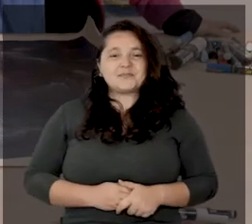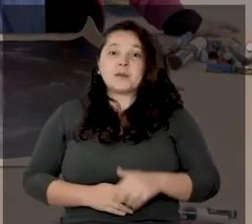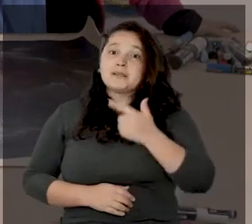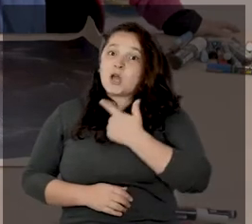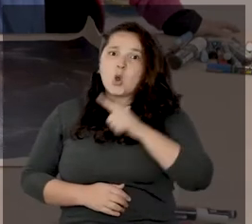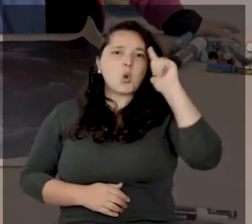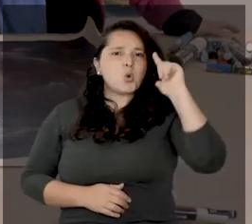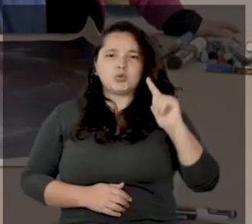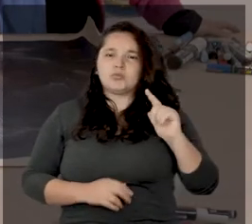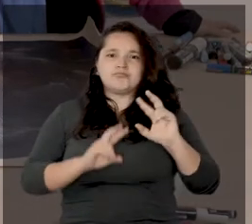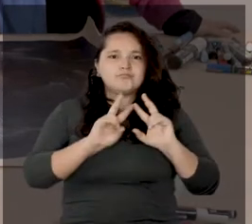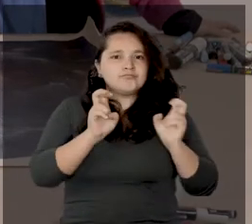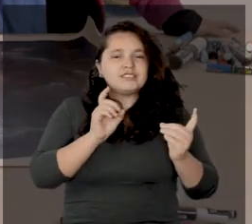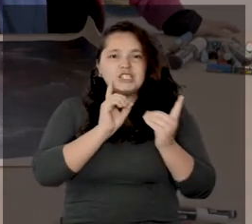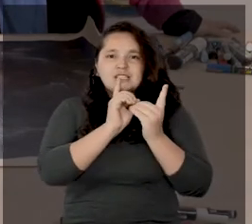numa outra dinâmica, né?